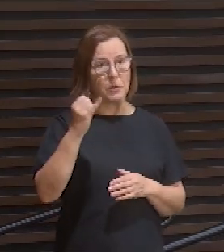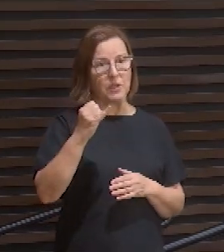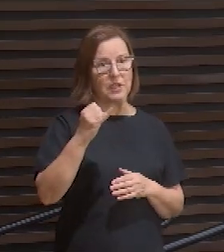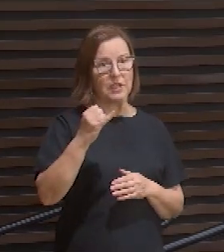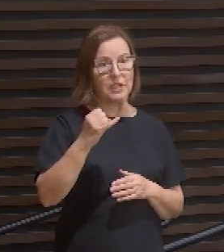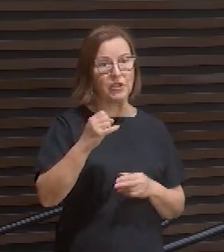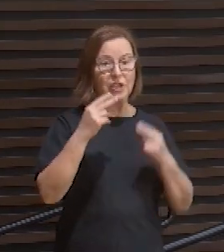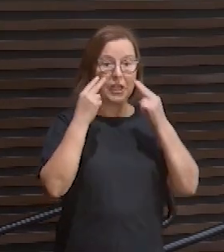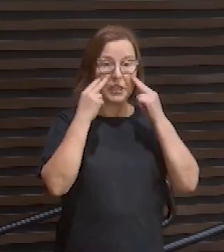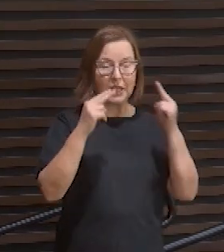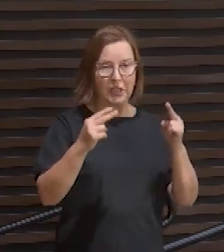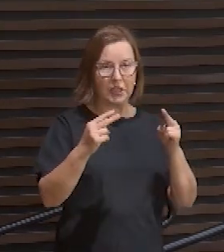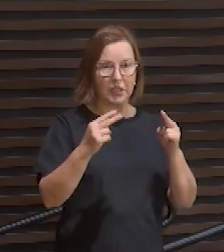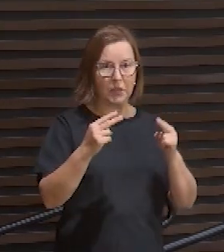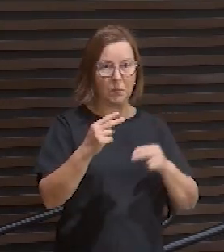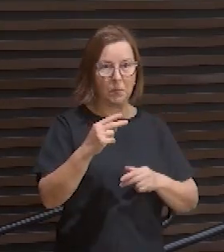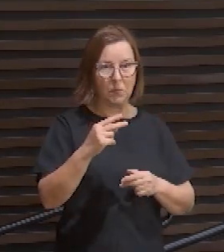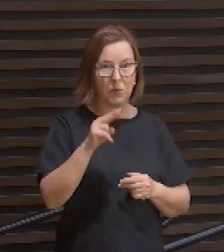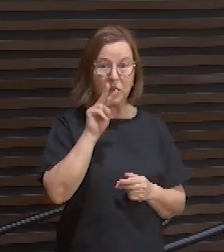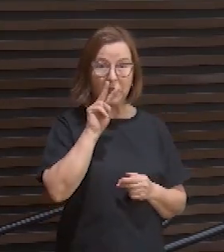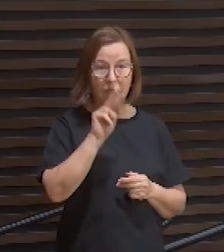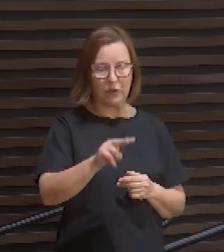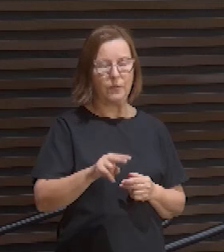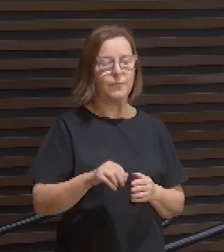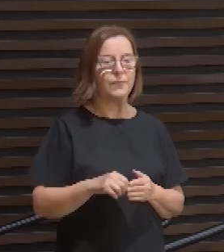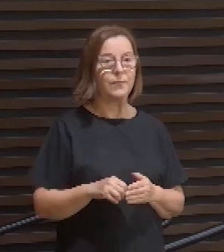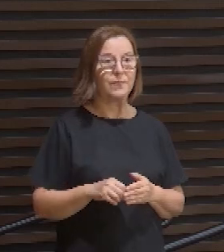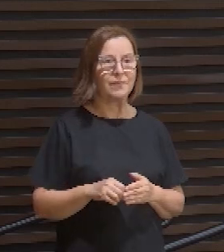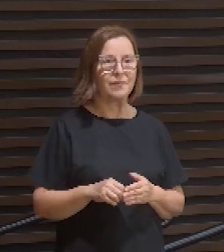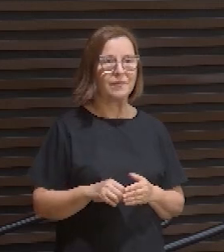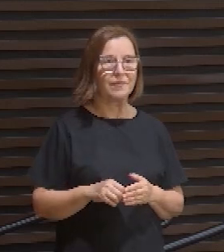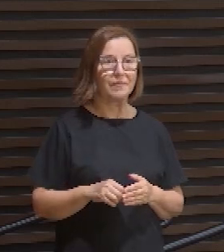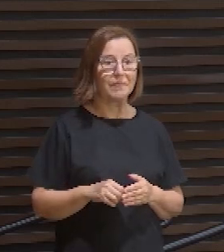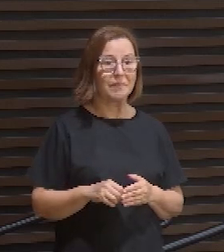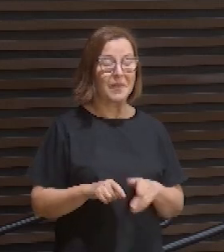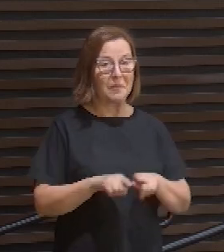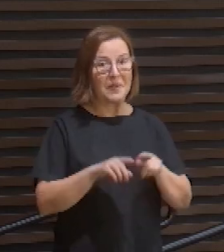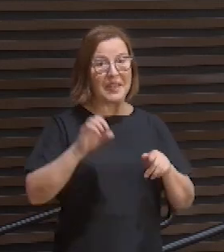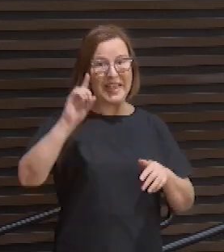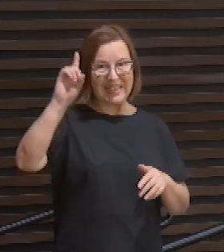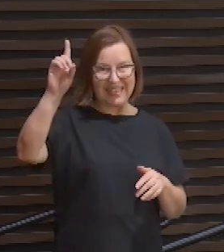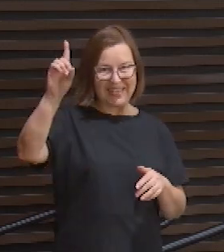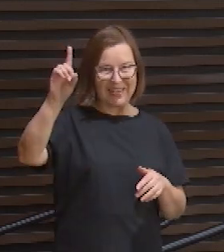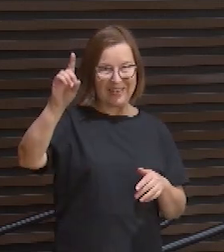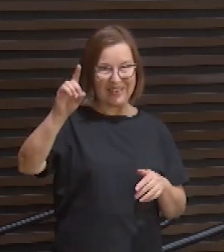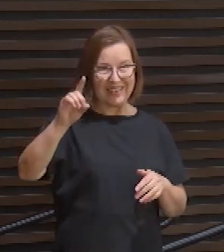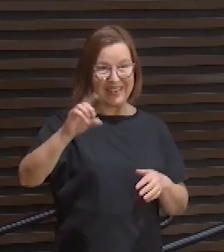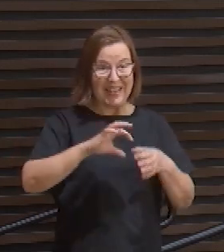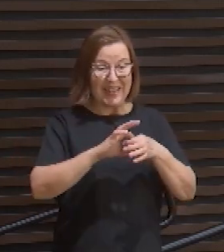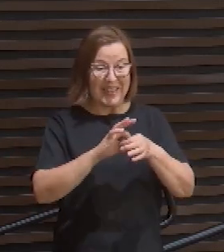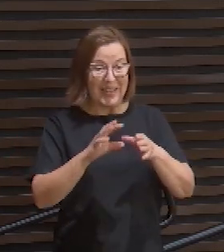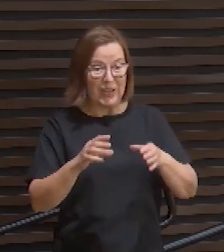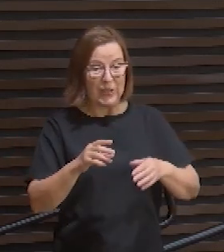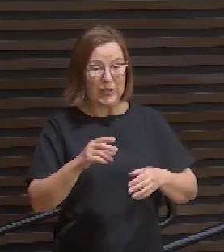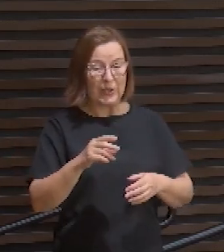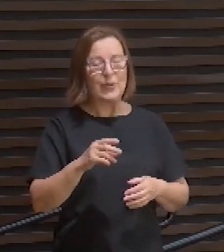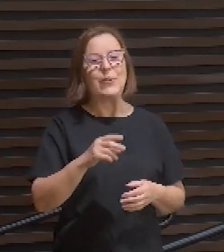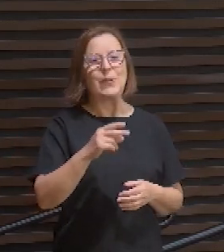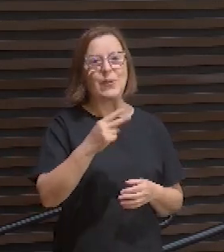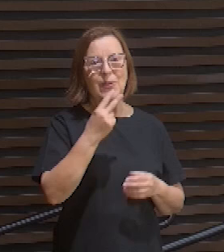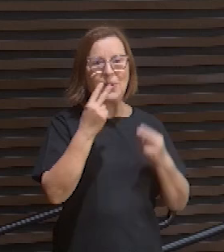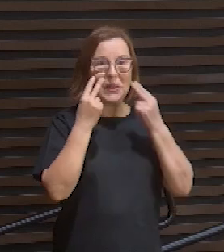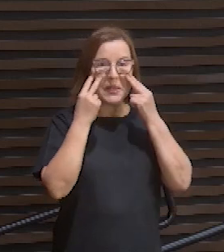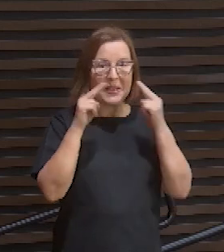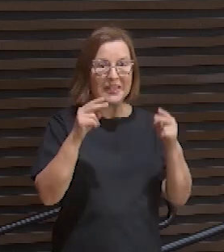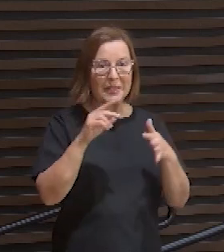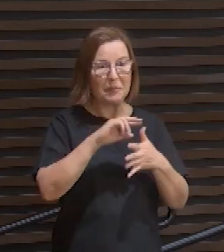questão de, além de deixar as Escrituras testemunhando o Evangelho, Ele também providenciou todas essas testemunhas